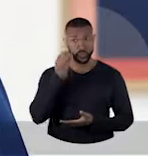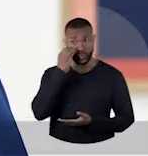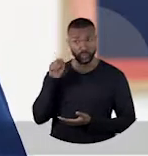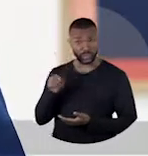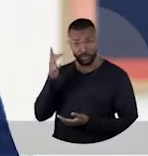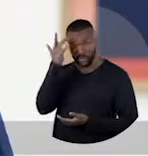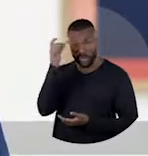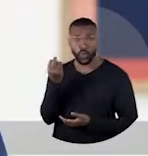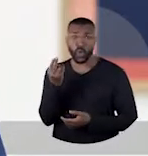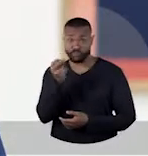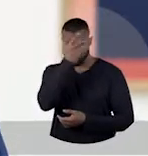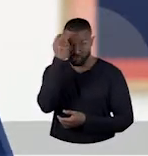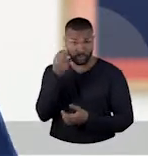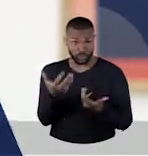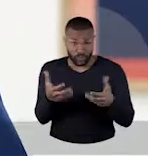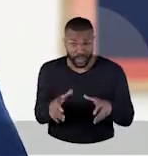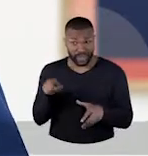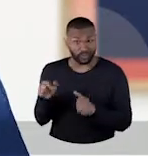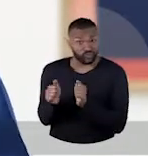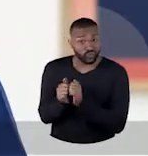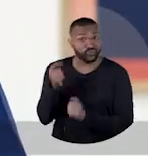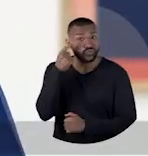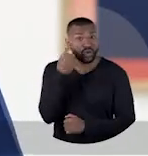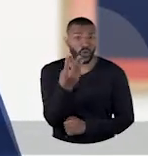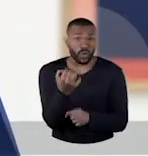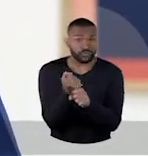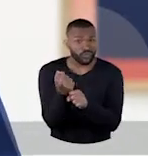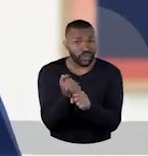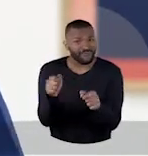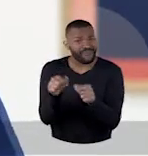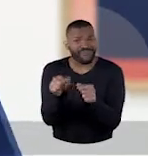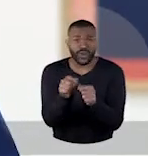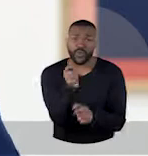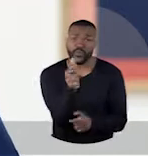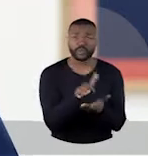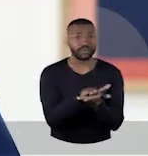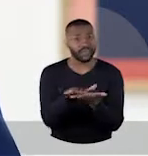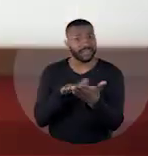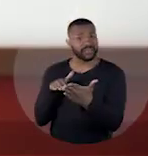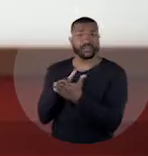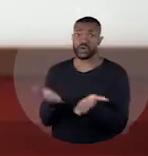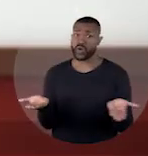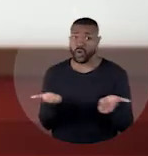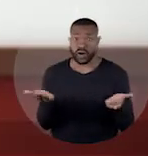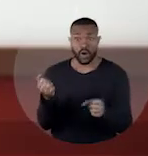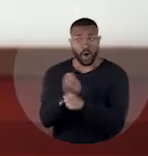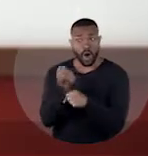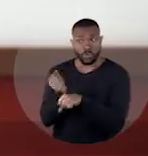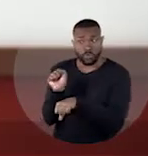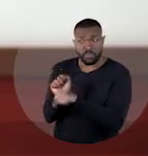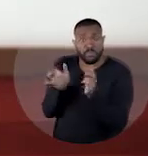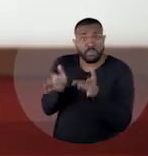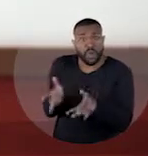Bruno não sabe ou não quer governar. Ele e Dória ficaram 4 anos e não fizeram quase nada até agora. Deixaram obras paradas